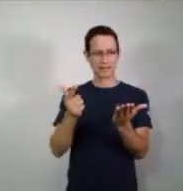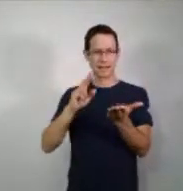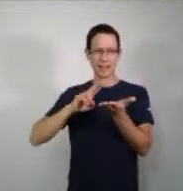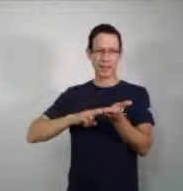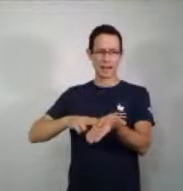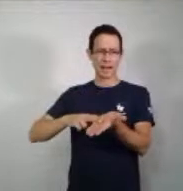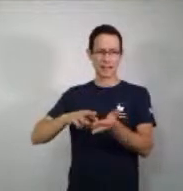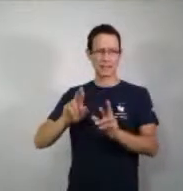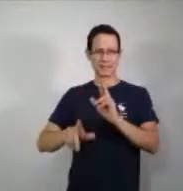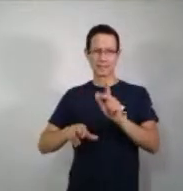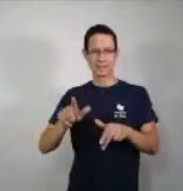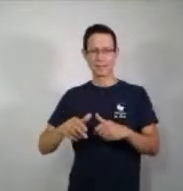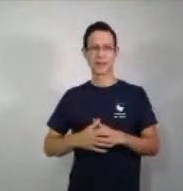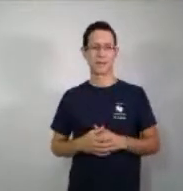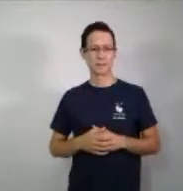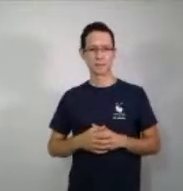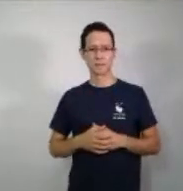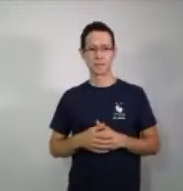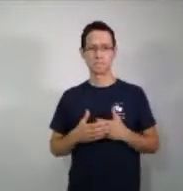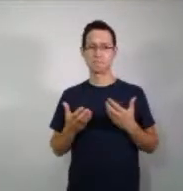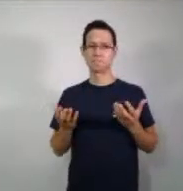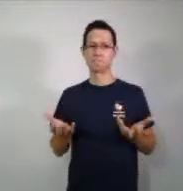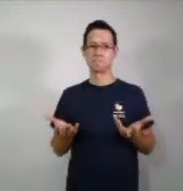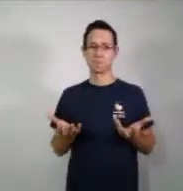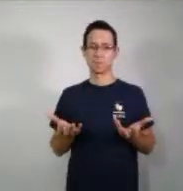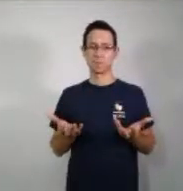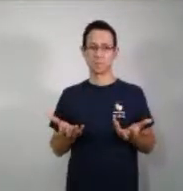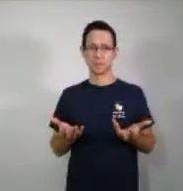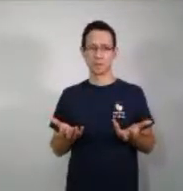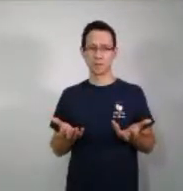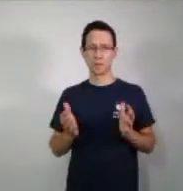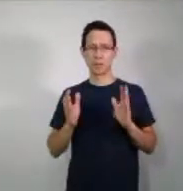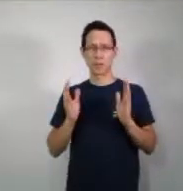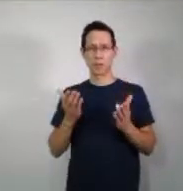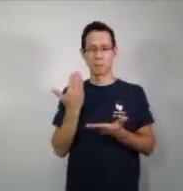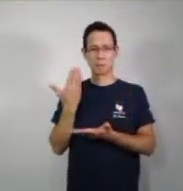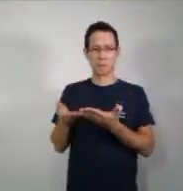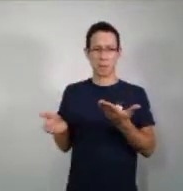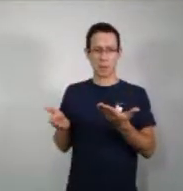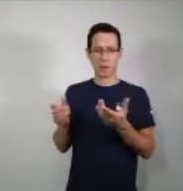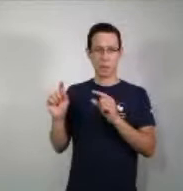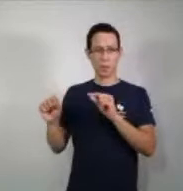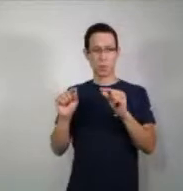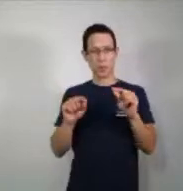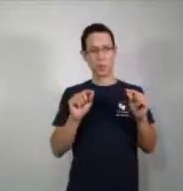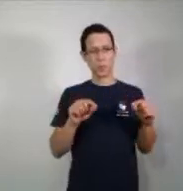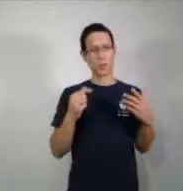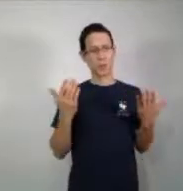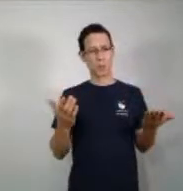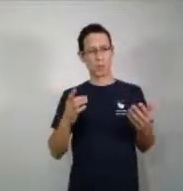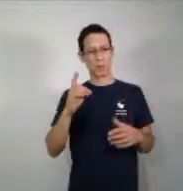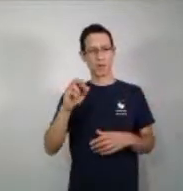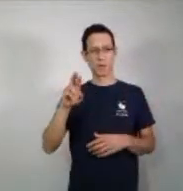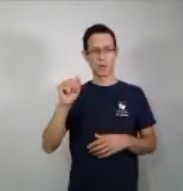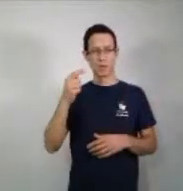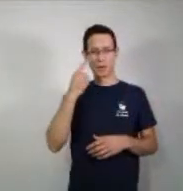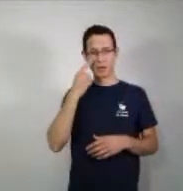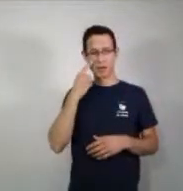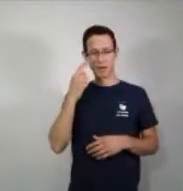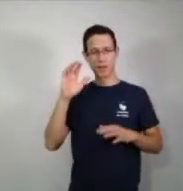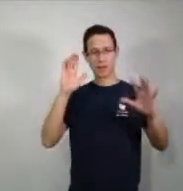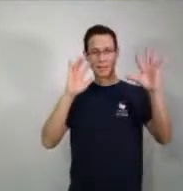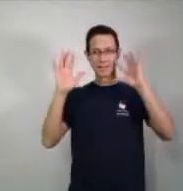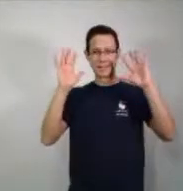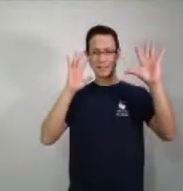mais. Nunca tinha, falei, esse diário, falei, acho que esses diários se perderam, acho que a Nora, talvez, enfim, tenha imaginado